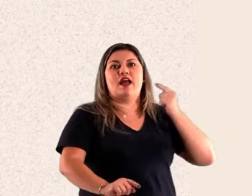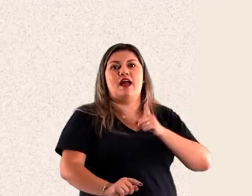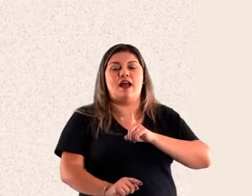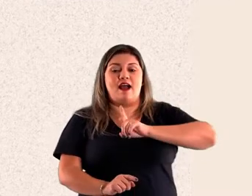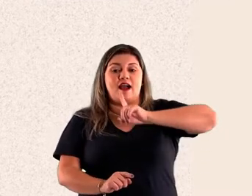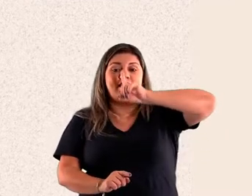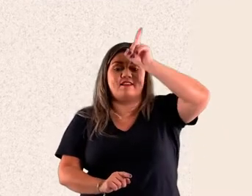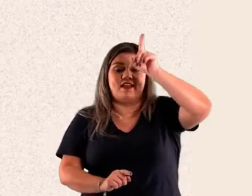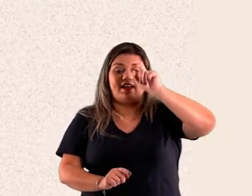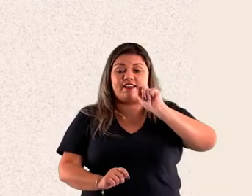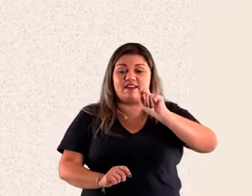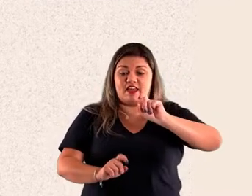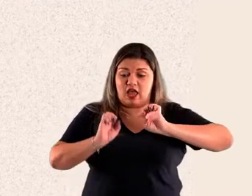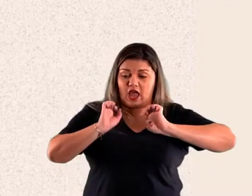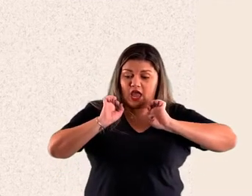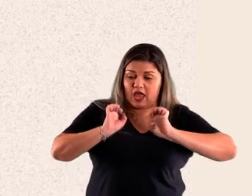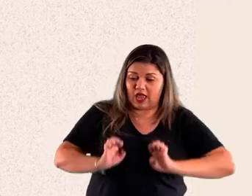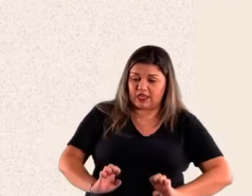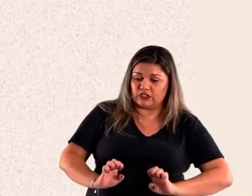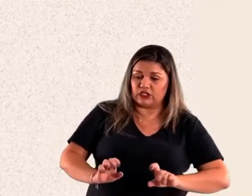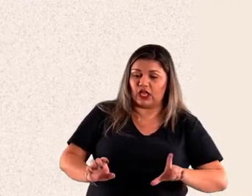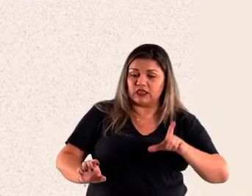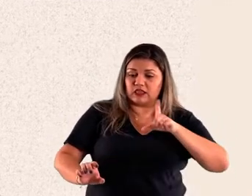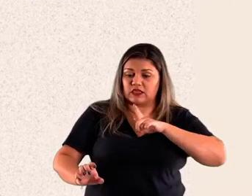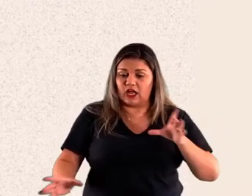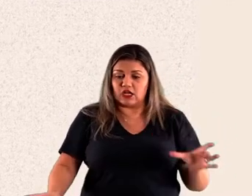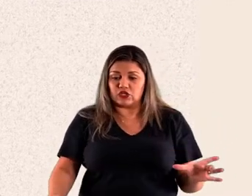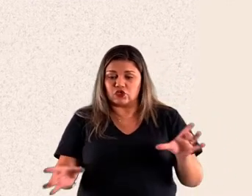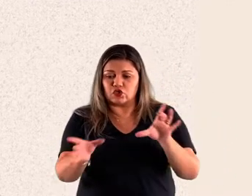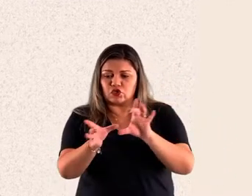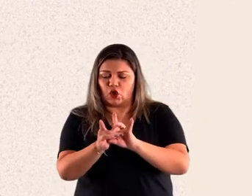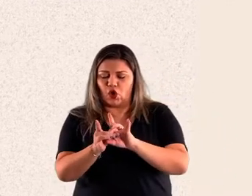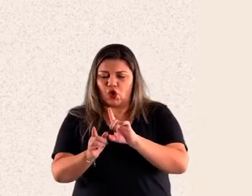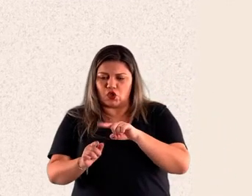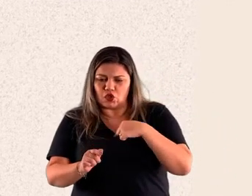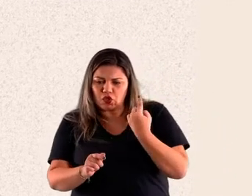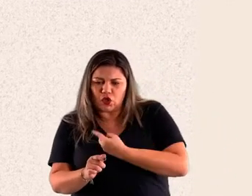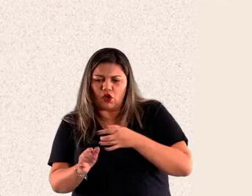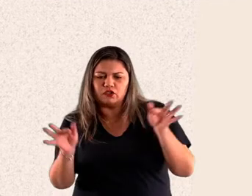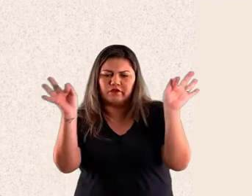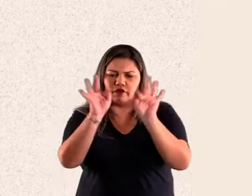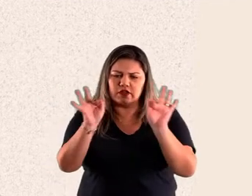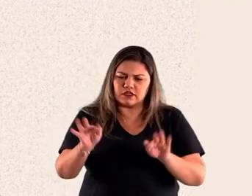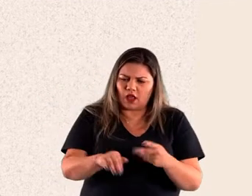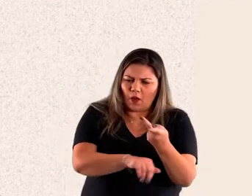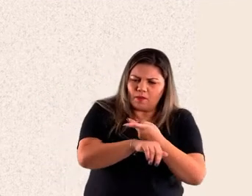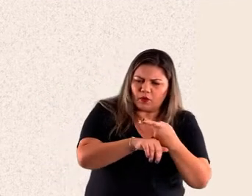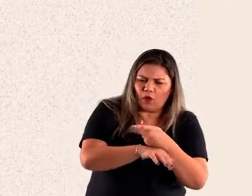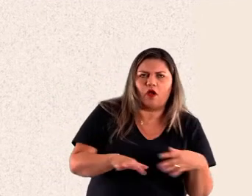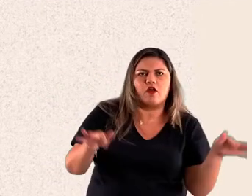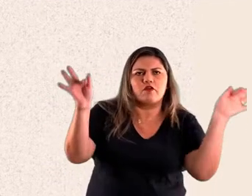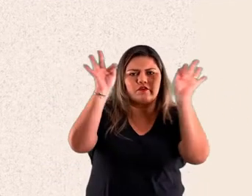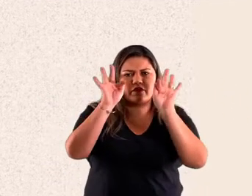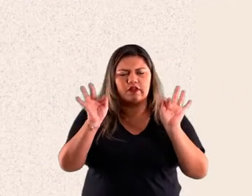de que a ética ela está associada a nossa felicidade a busca pela felicidade